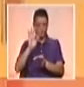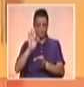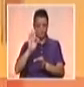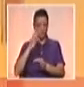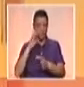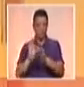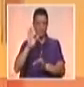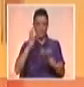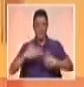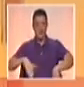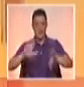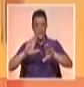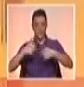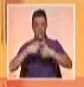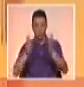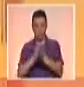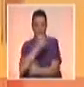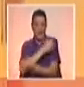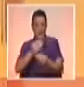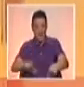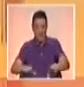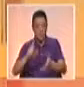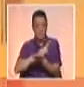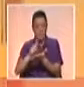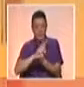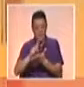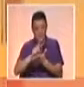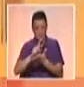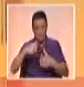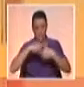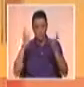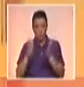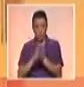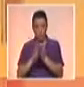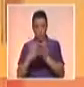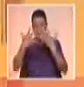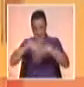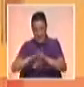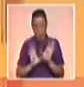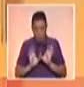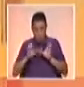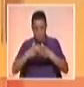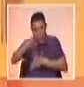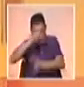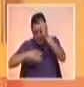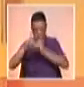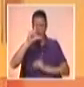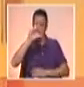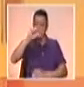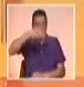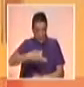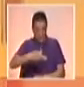uma opção, mas todas as crianças, portanto, ao nível do primeiro ciclo, todas integram os grupos que estão a aprender língua gestual,